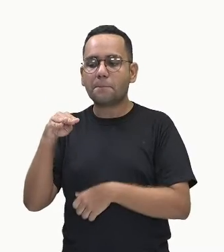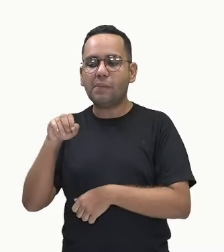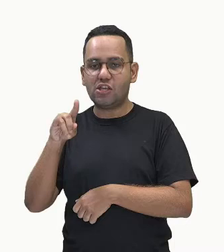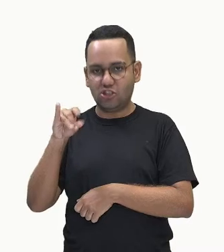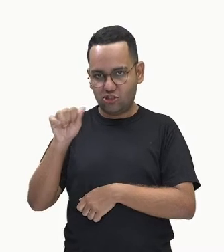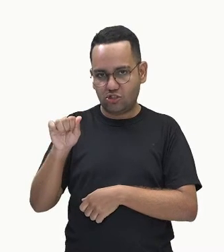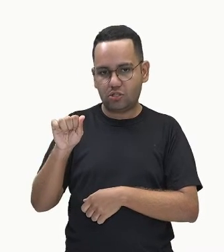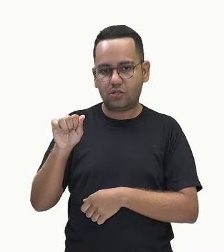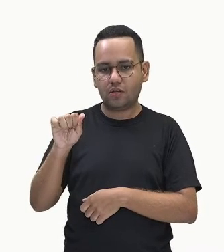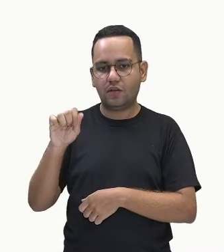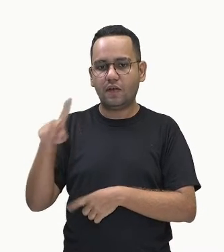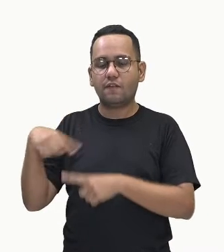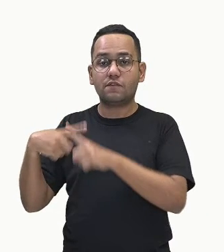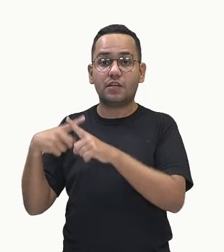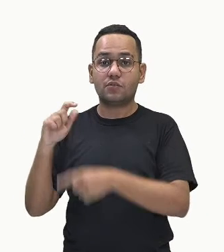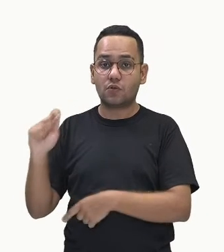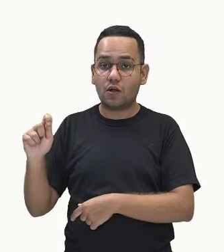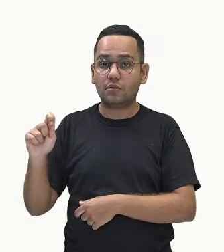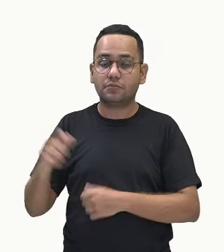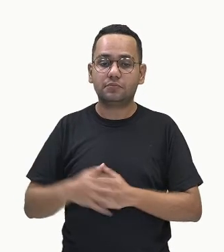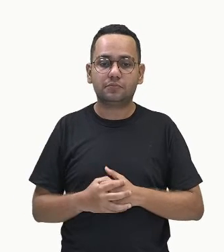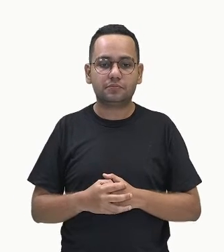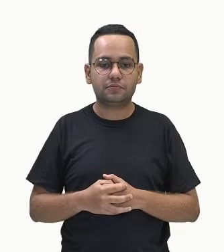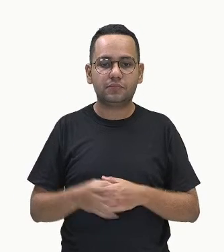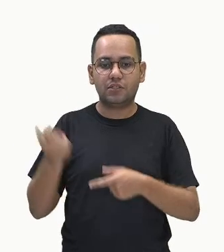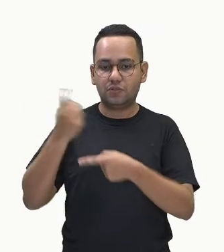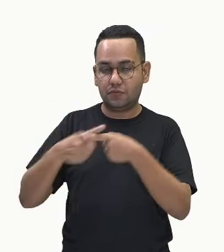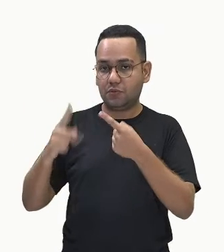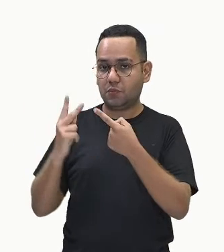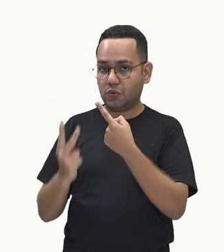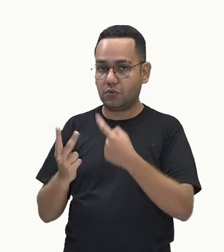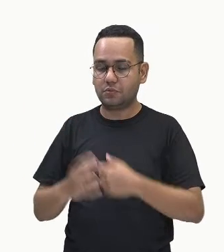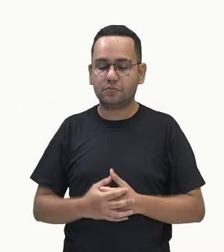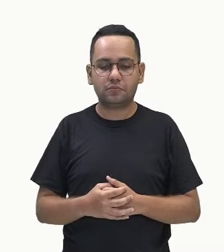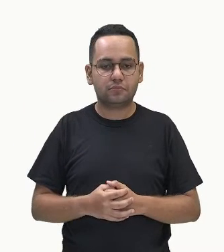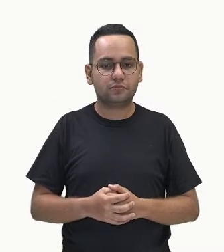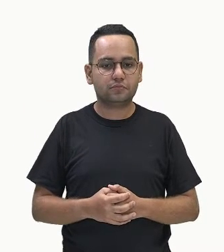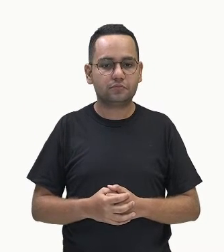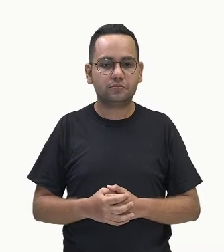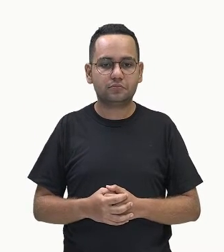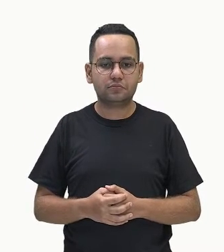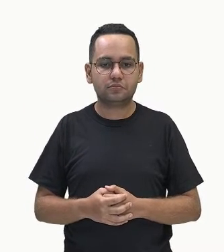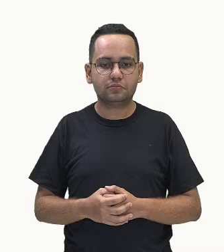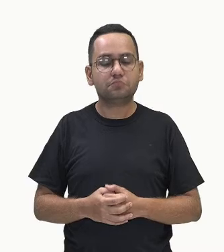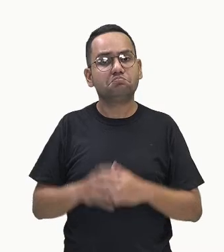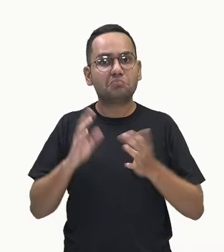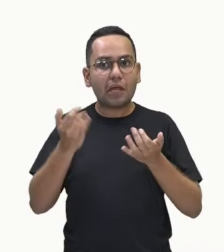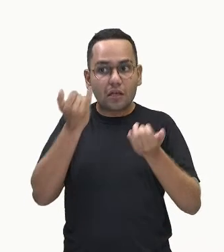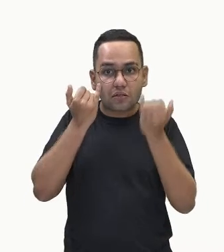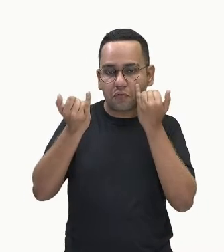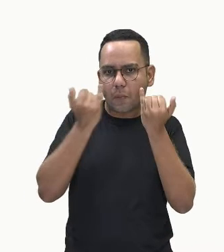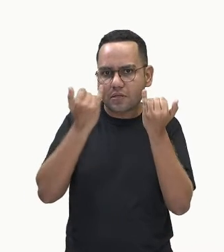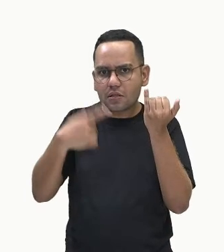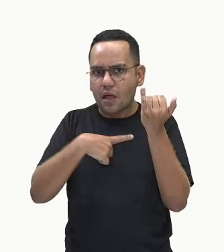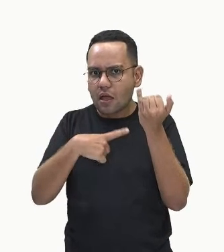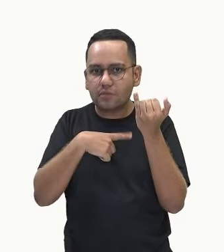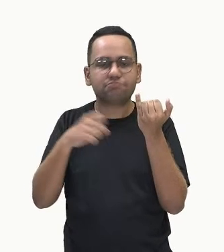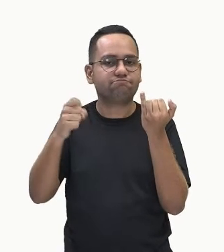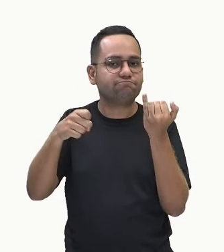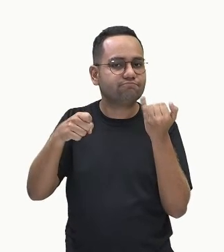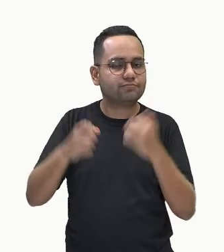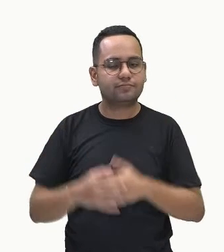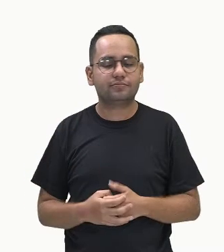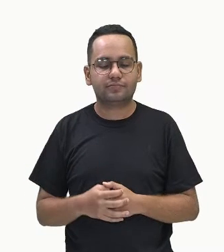continuo, vezes o apótema dividido por 2. E eu tenho todas essas informações aí, não tenho? Tem